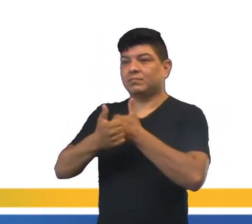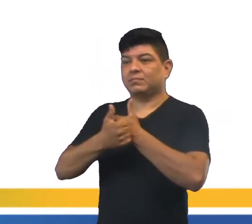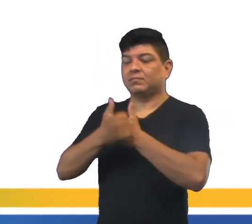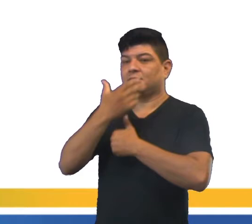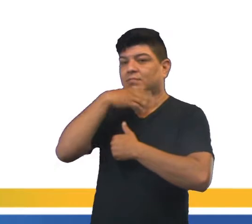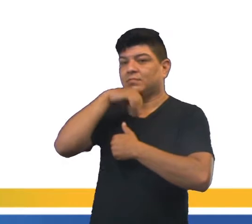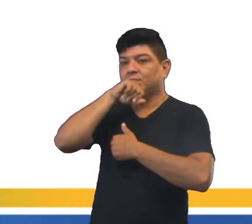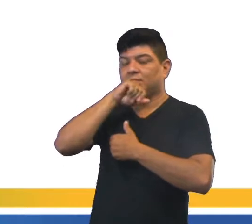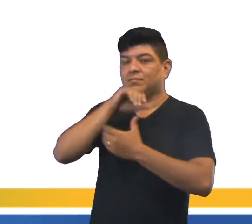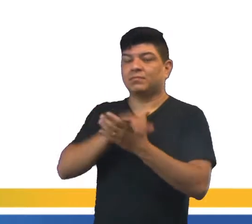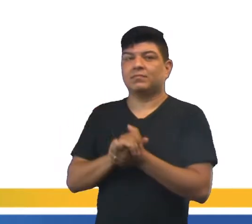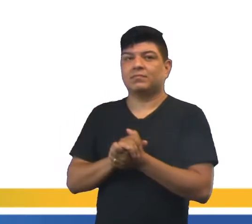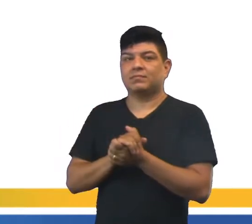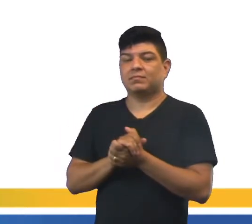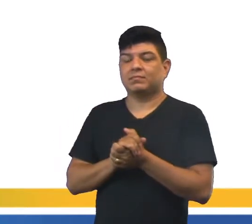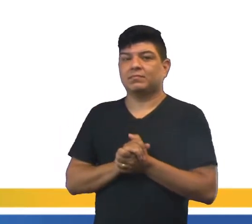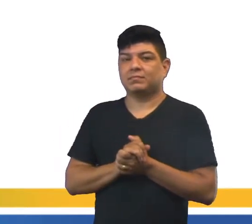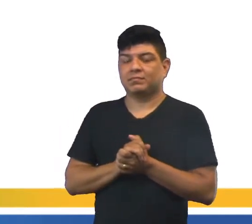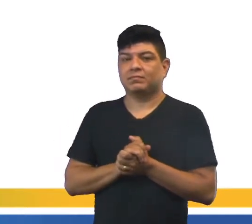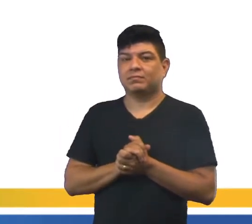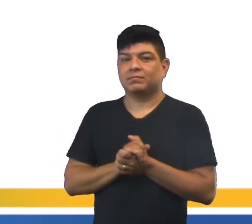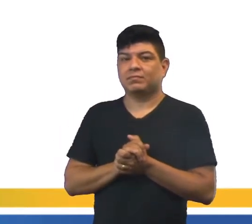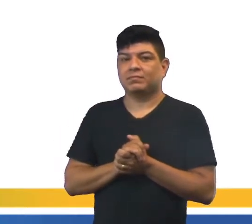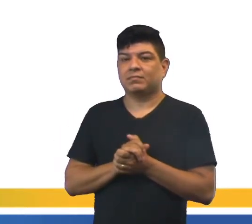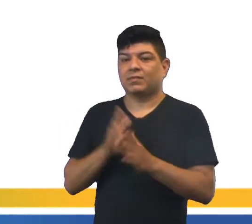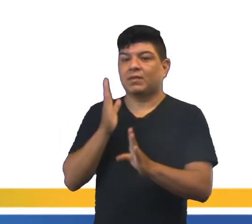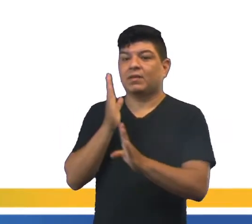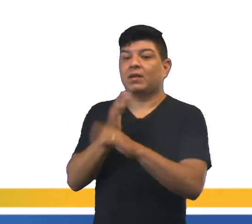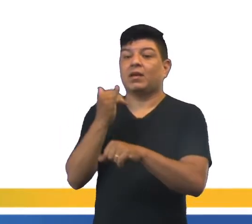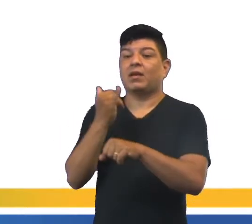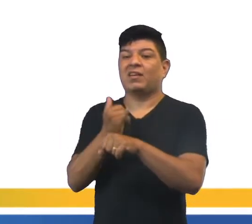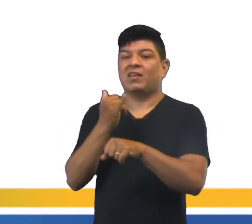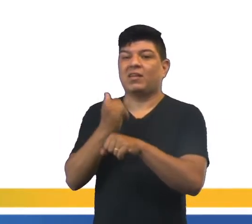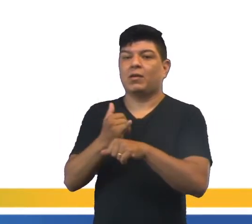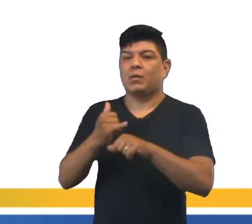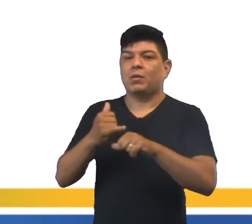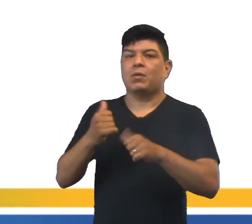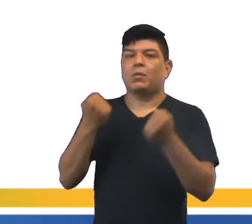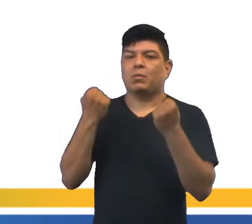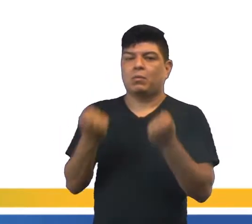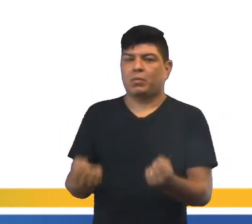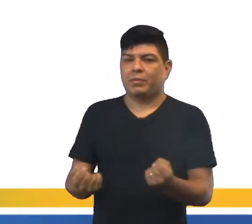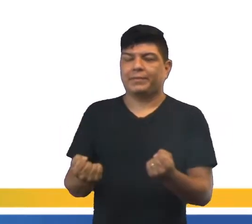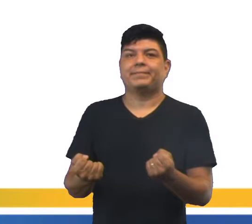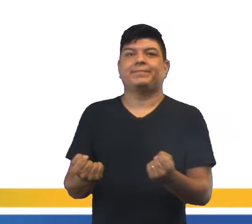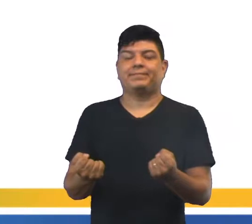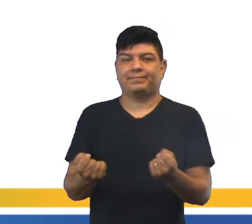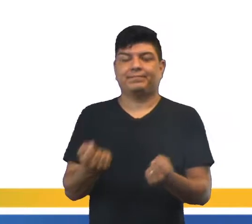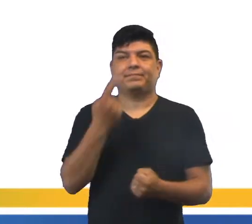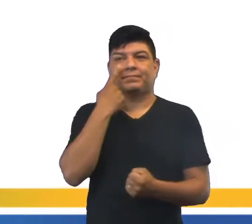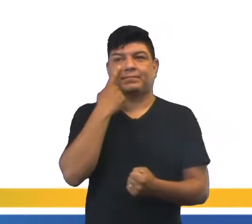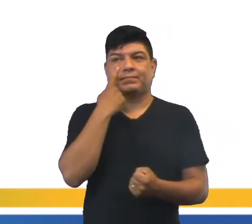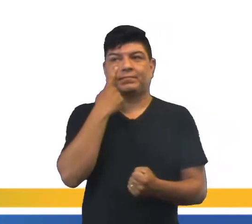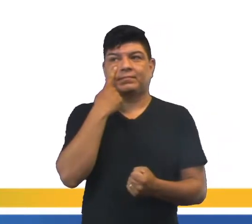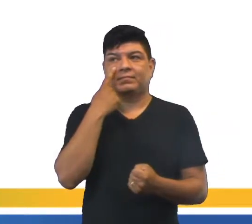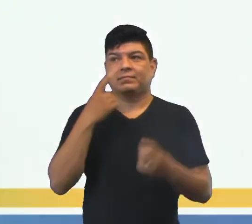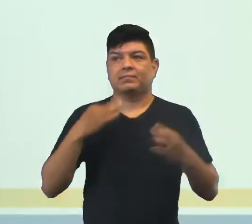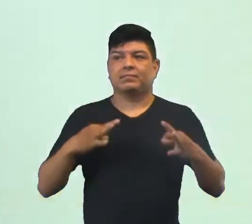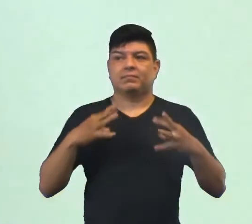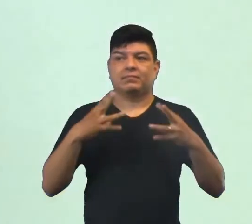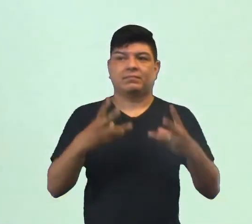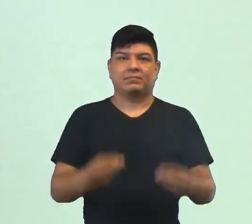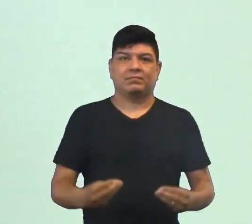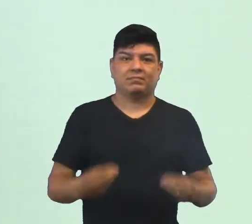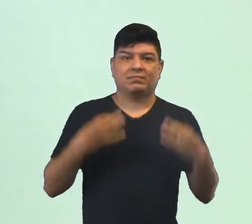pai, ele vai dizer que é efeito dos metais pesados, né? Você vê que ele está todo